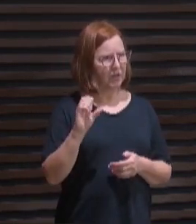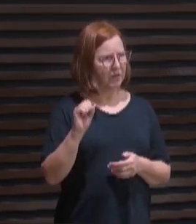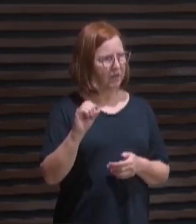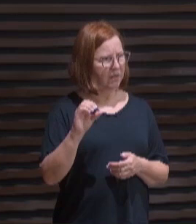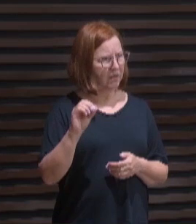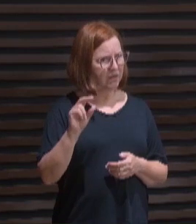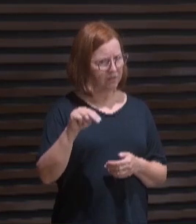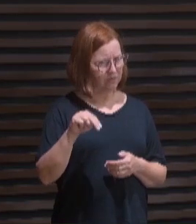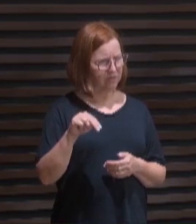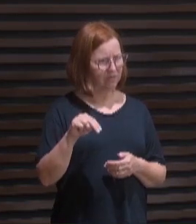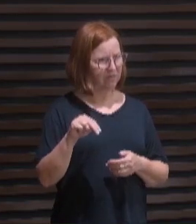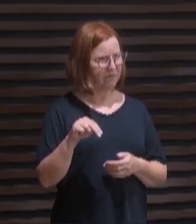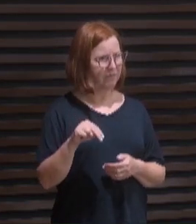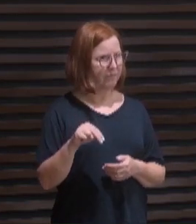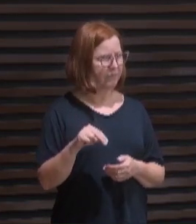ele teve uma